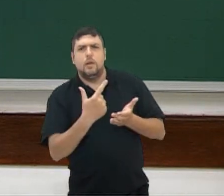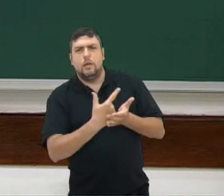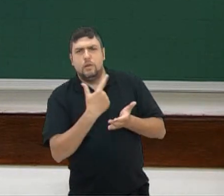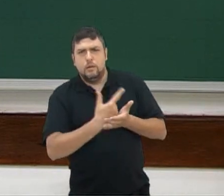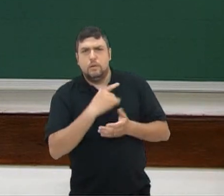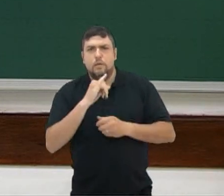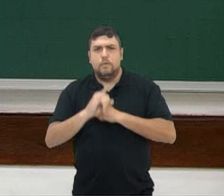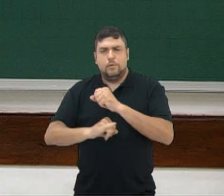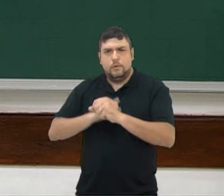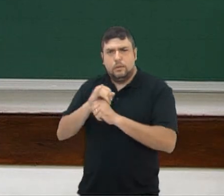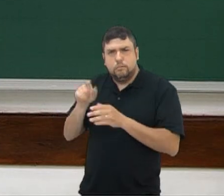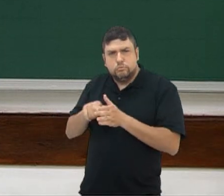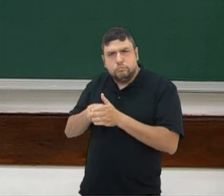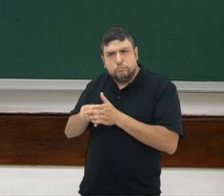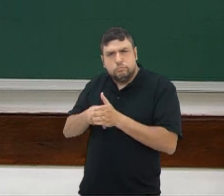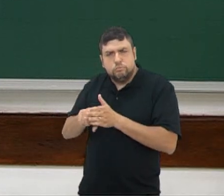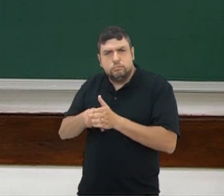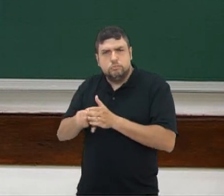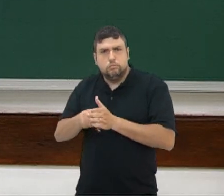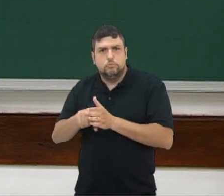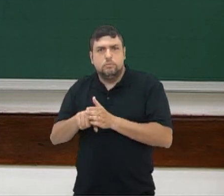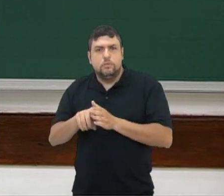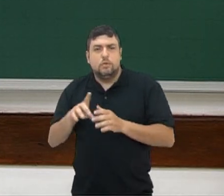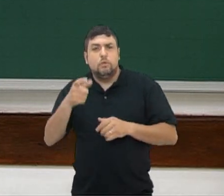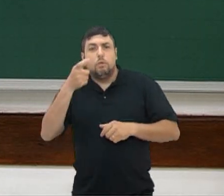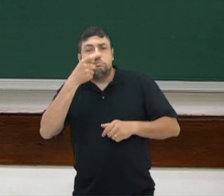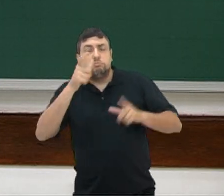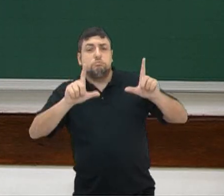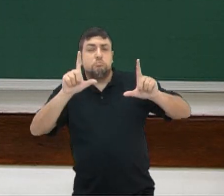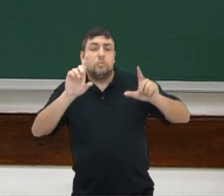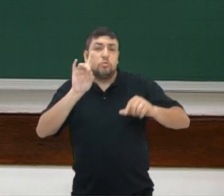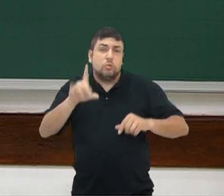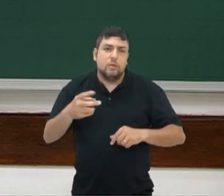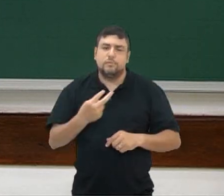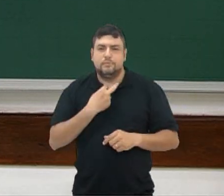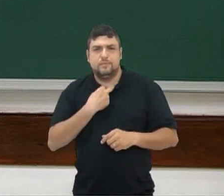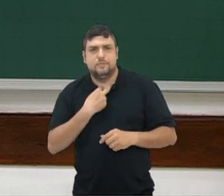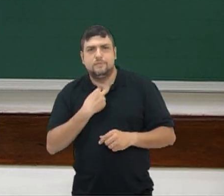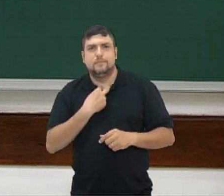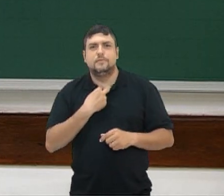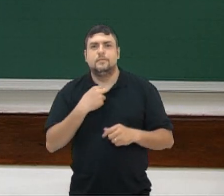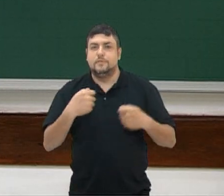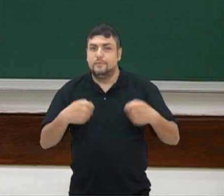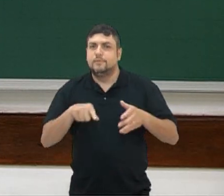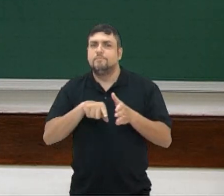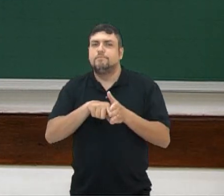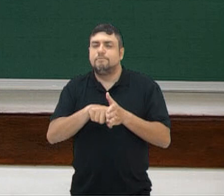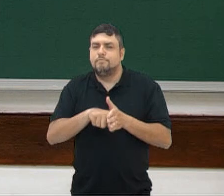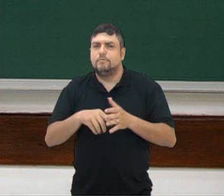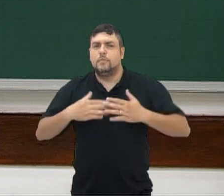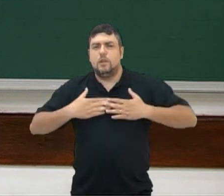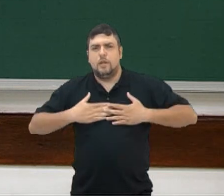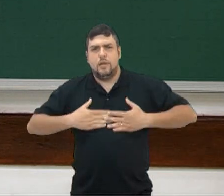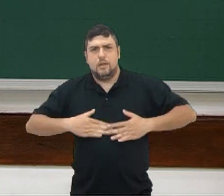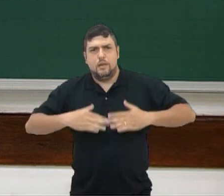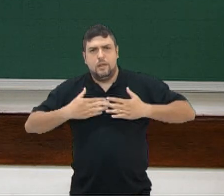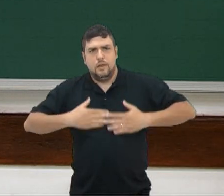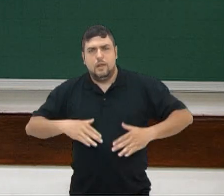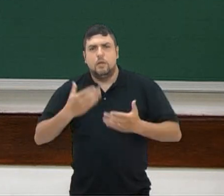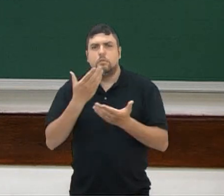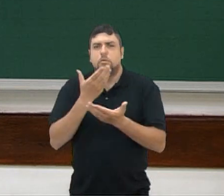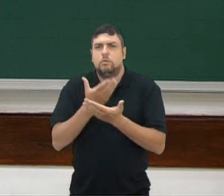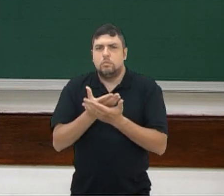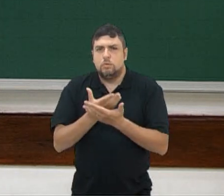né? Não adianta ficar só aqui ouvindo a gente conversando, né? Então, eu gostaria que vocês estudassem com calma, revejam